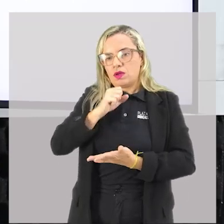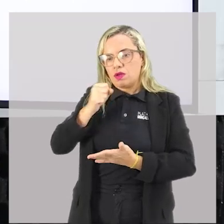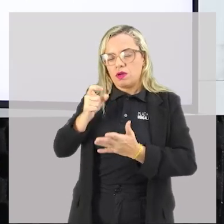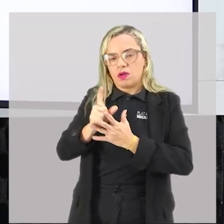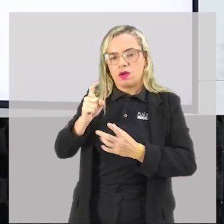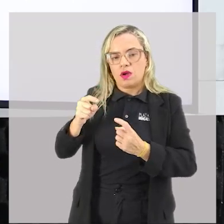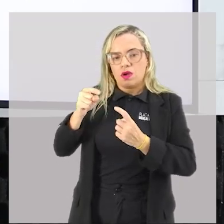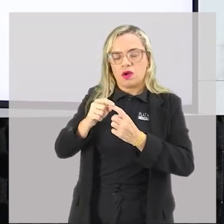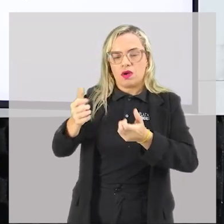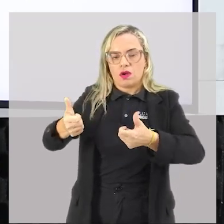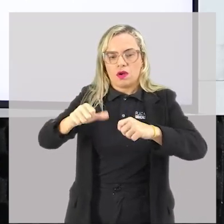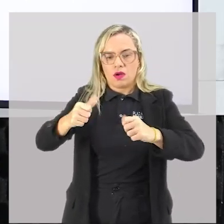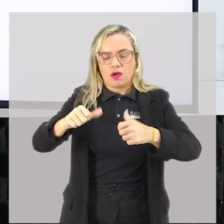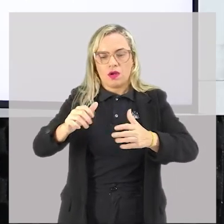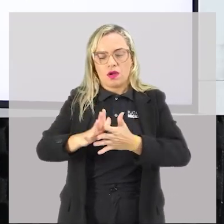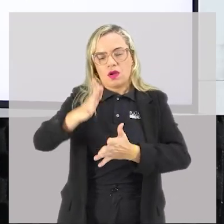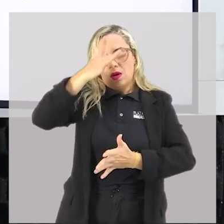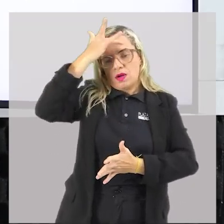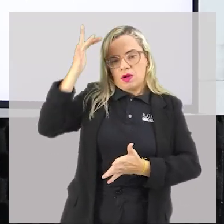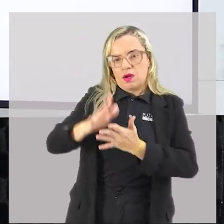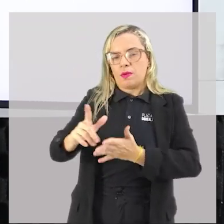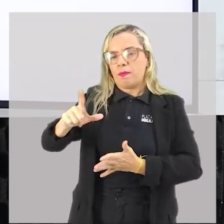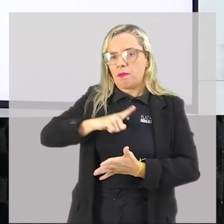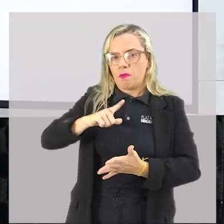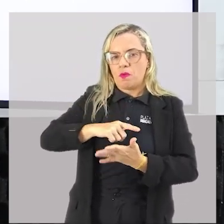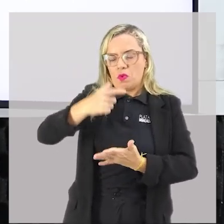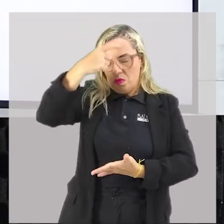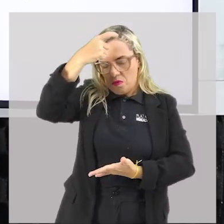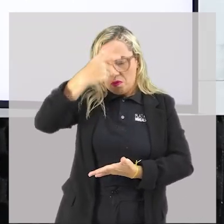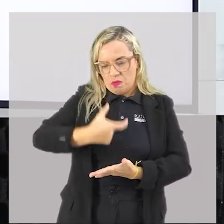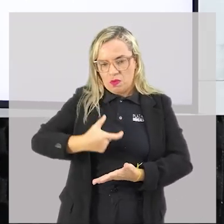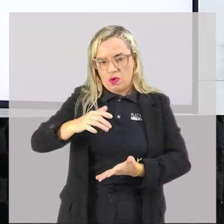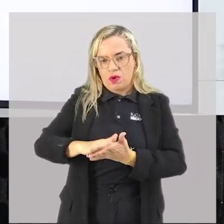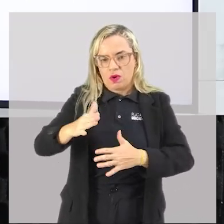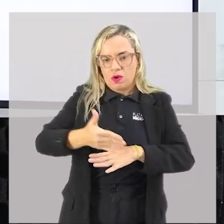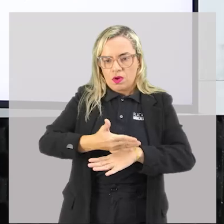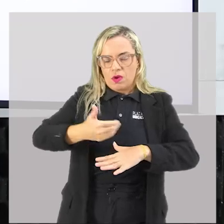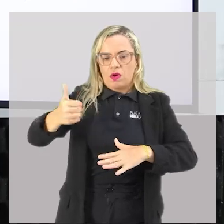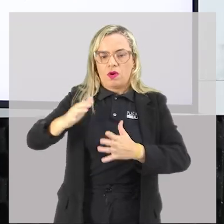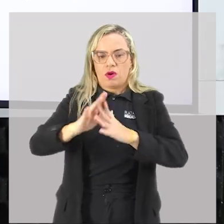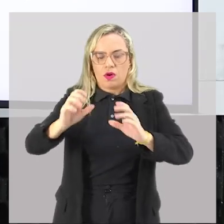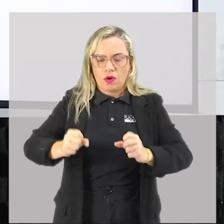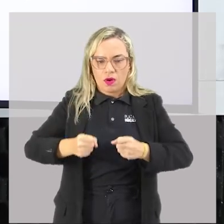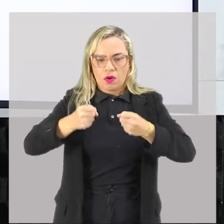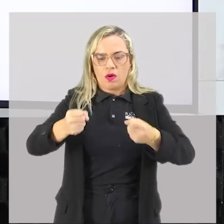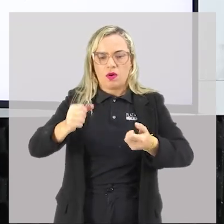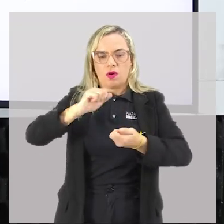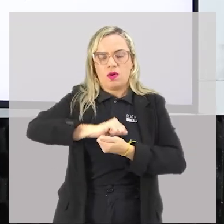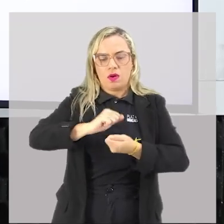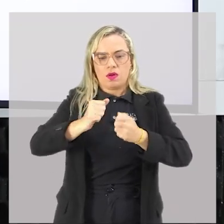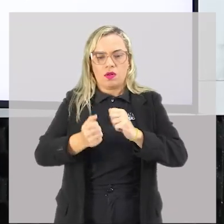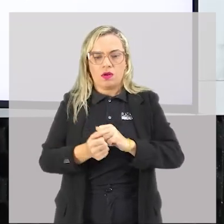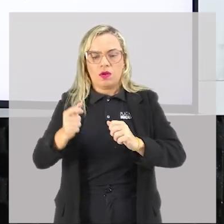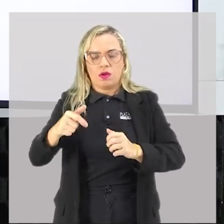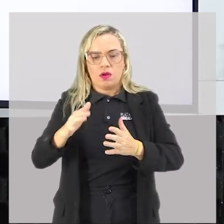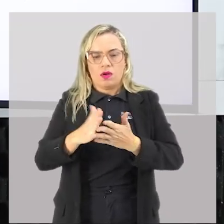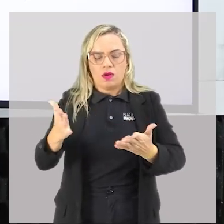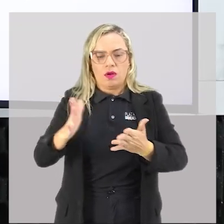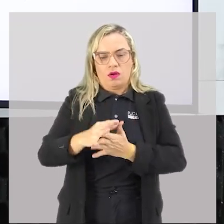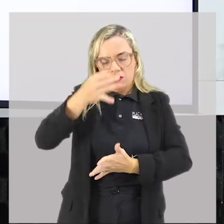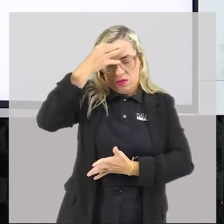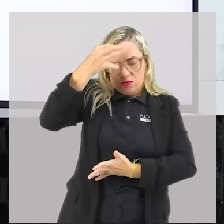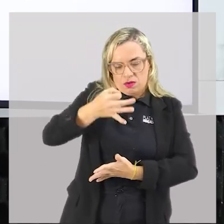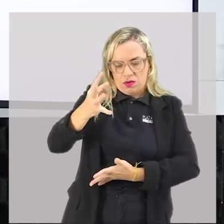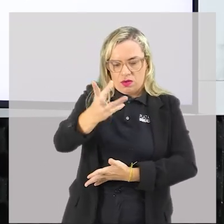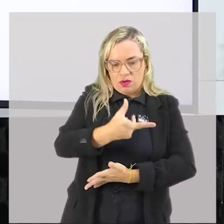para avaliar se o candidato tem um perfil para ele poder, se ele é adequado para desempenhar